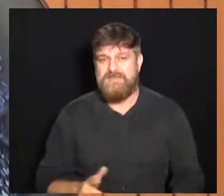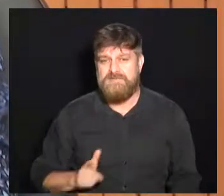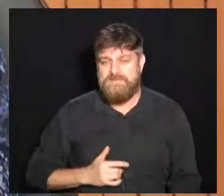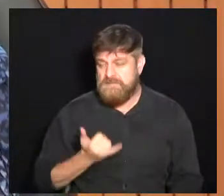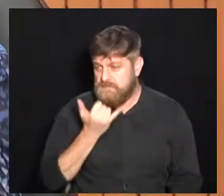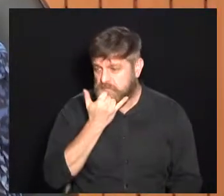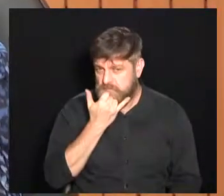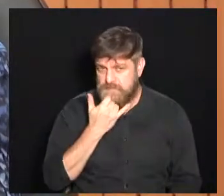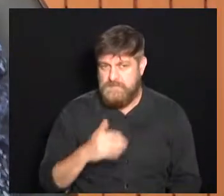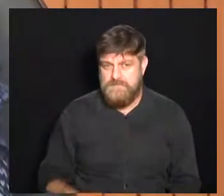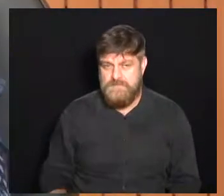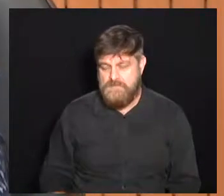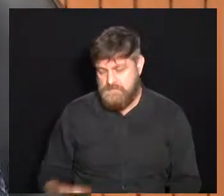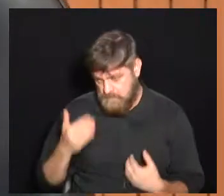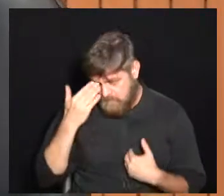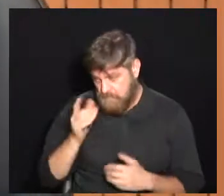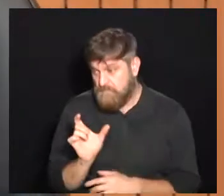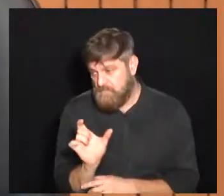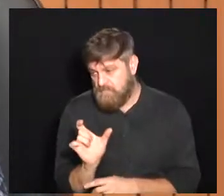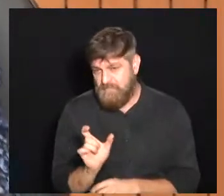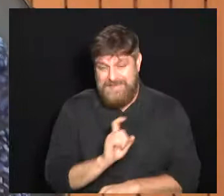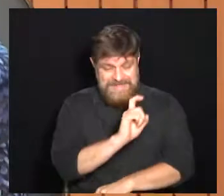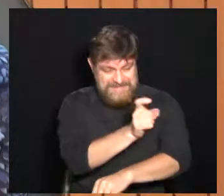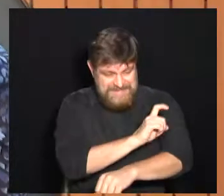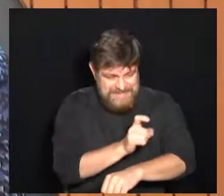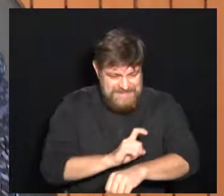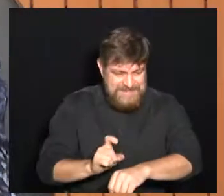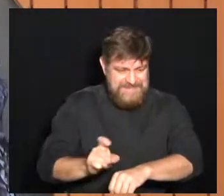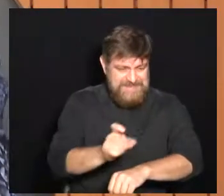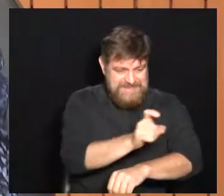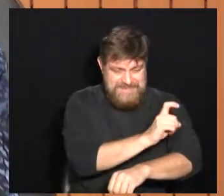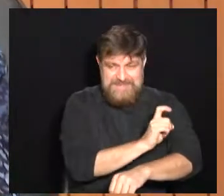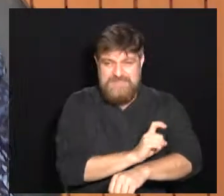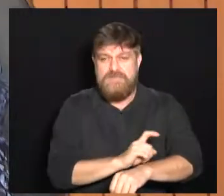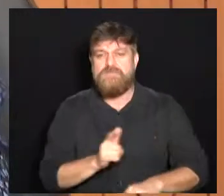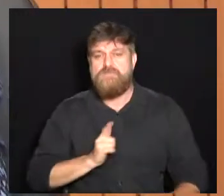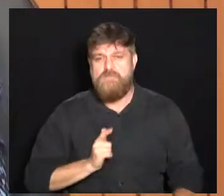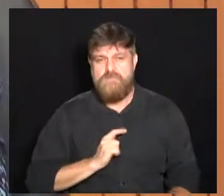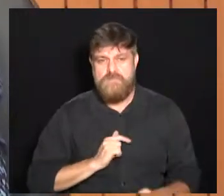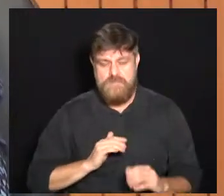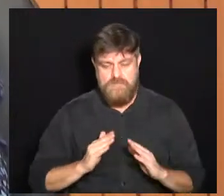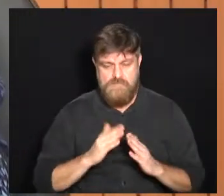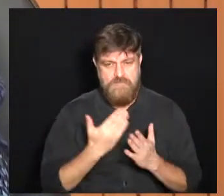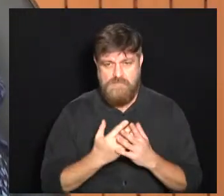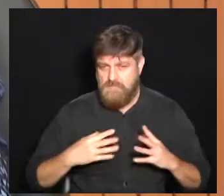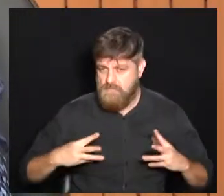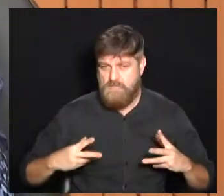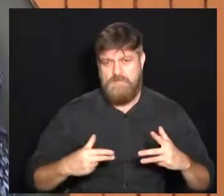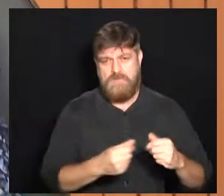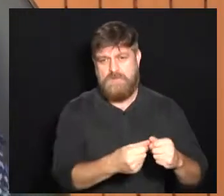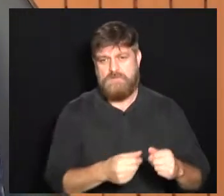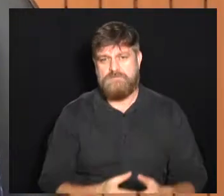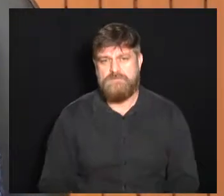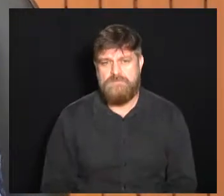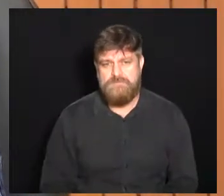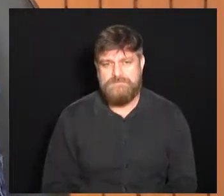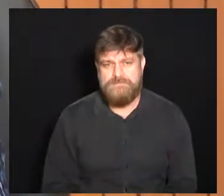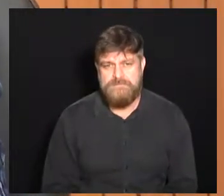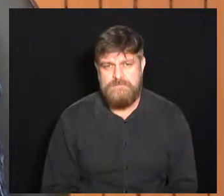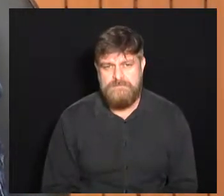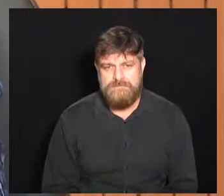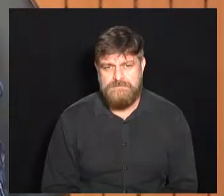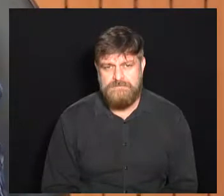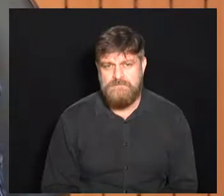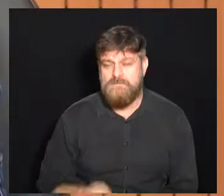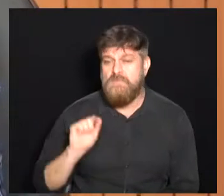Dedetização, obrigada. Então, a dedetização foi realizada em todas as escolas.